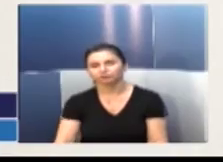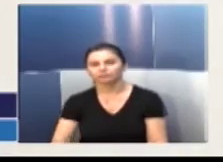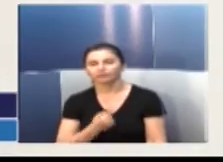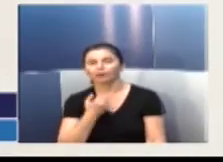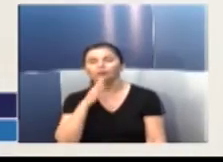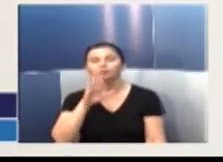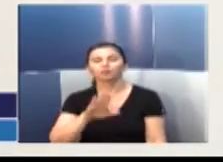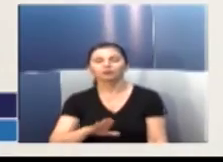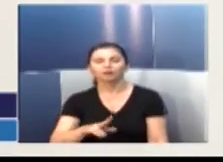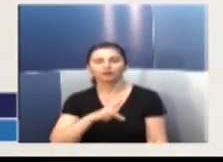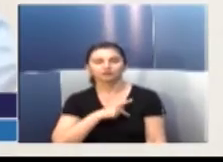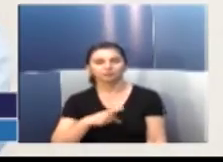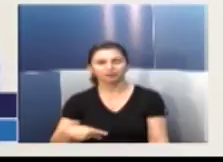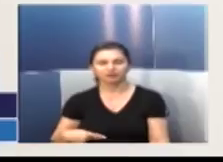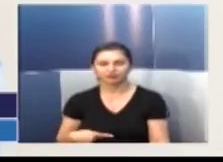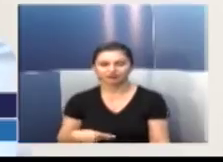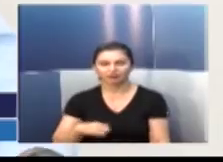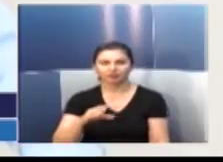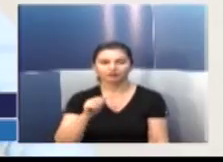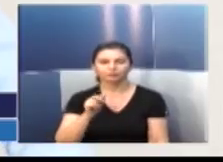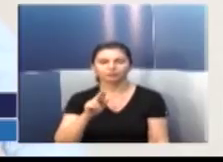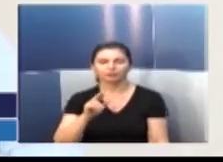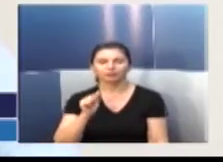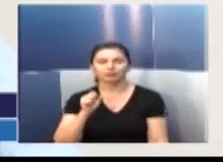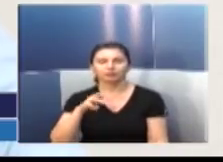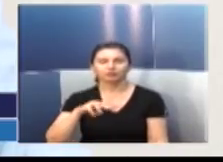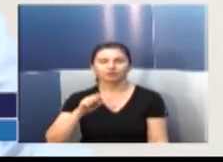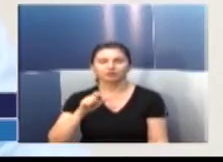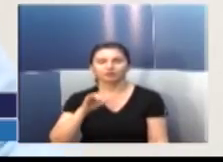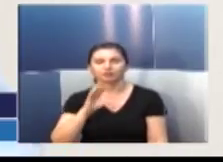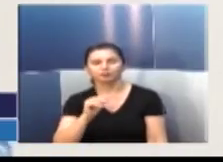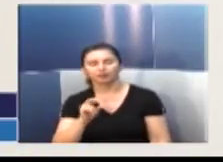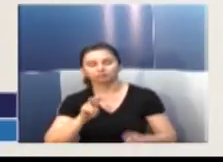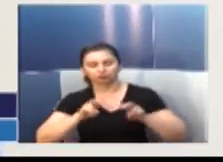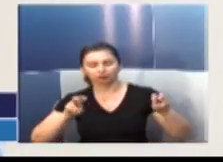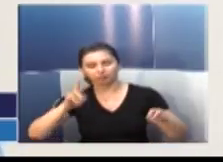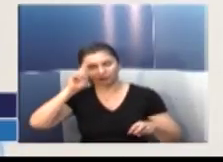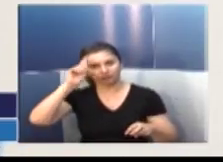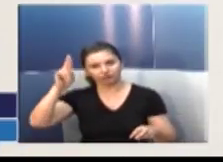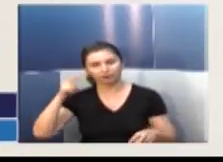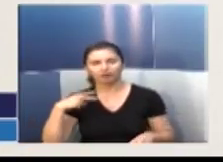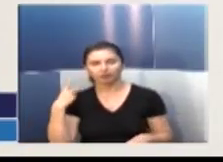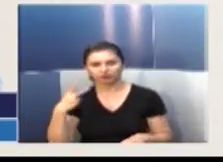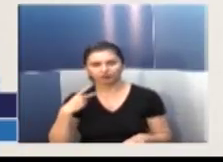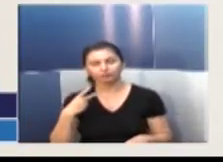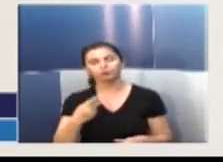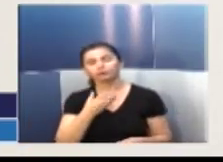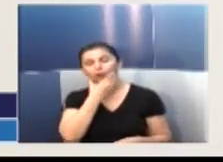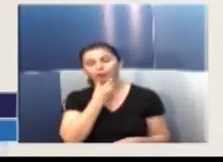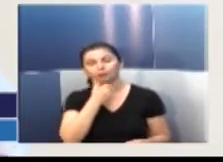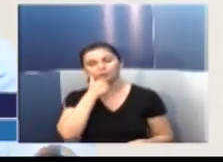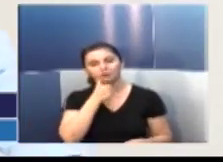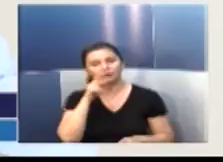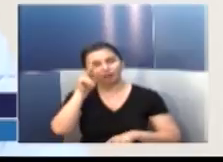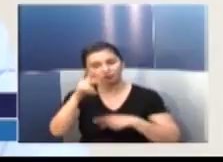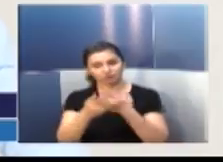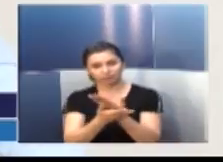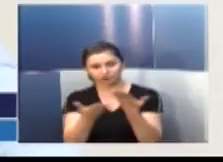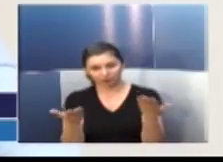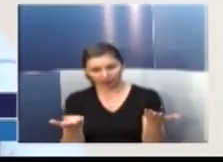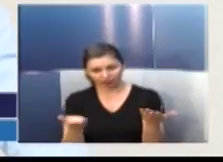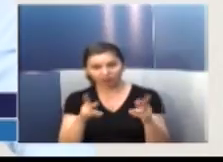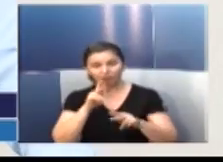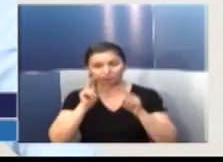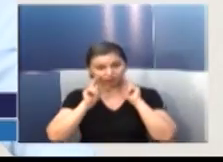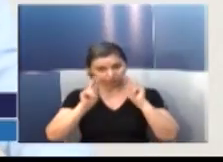Boa tarde, presidente Caramelo, boa tarde, mesa diretora, nobres edis, vereadora Gislene, Marli, público presente, as pessoas que